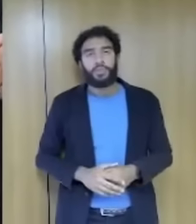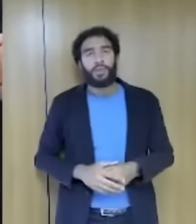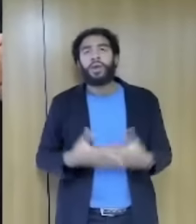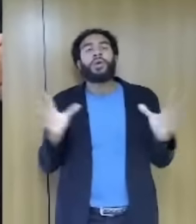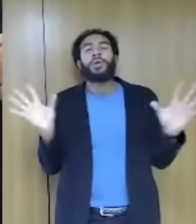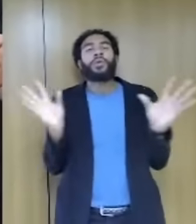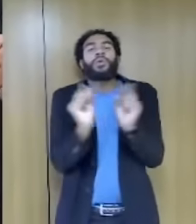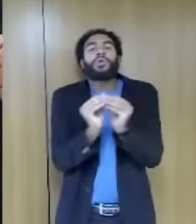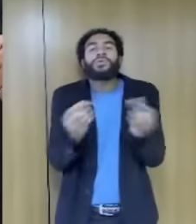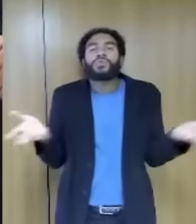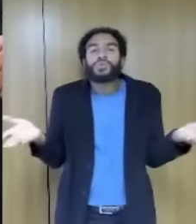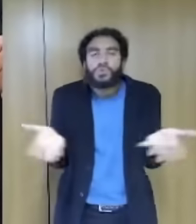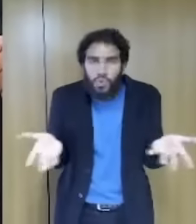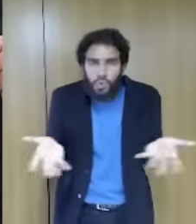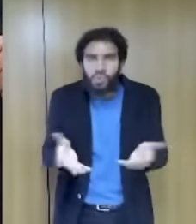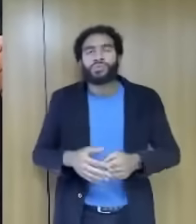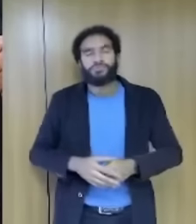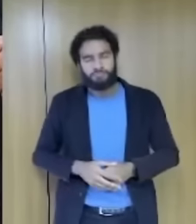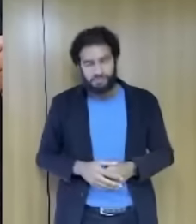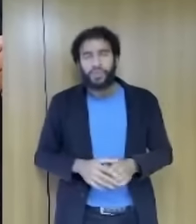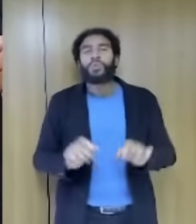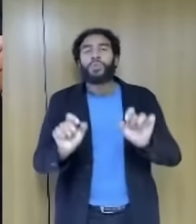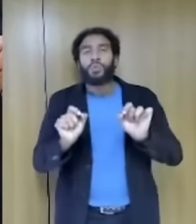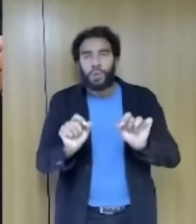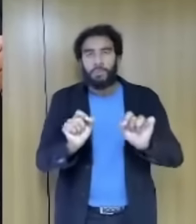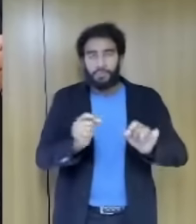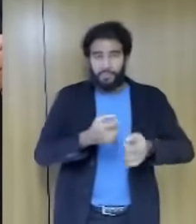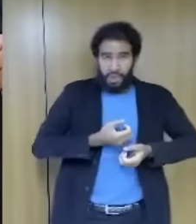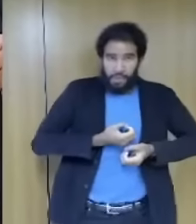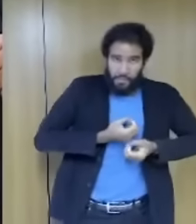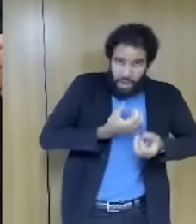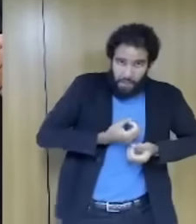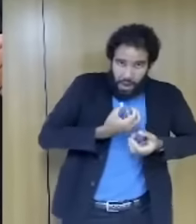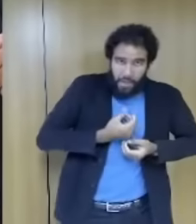dia de hoje? A síntese do dia é que a delação premiada do